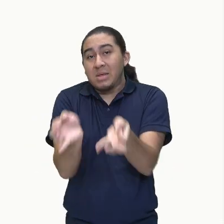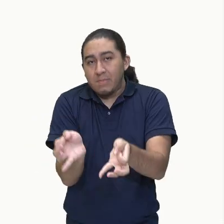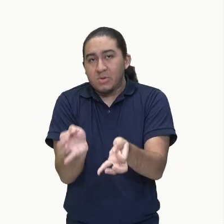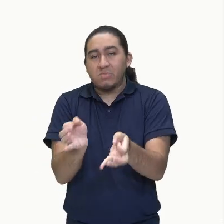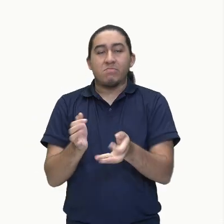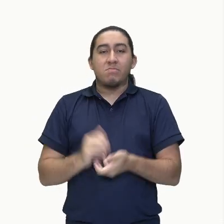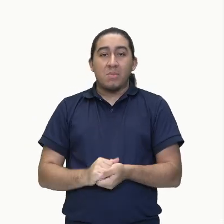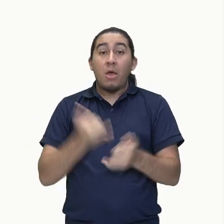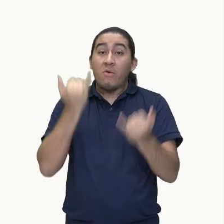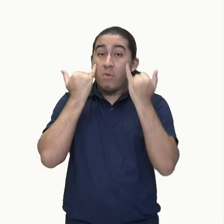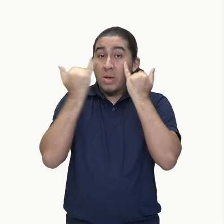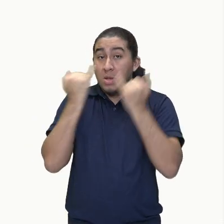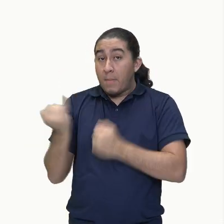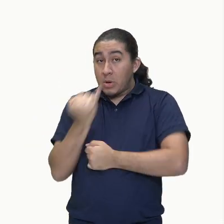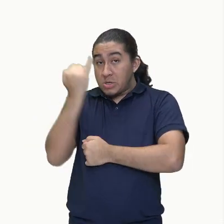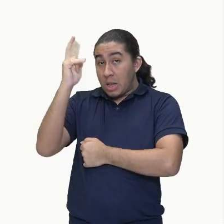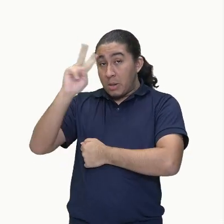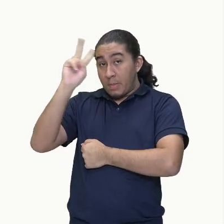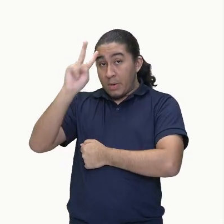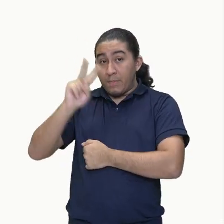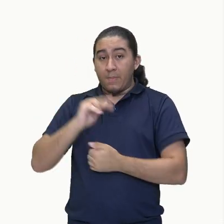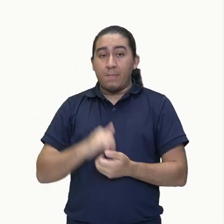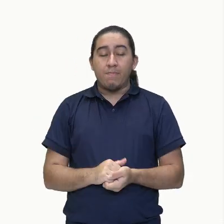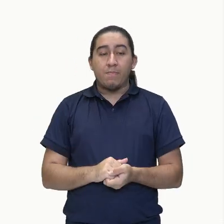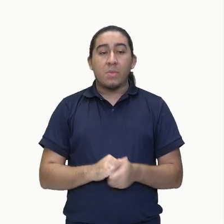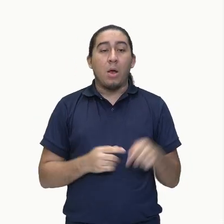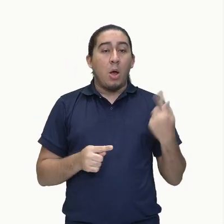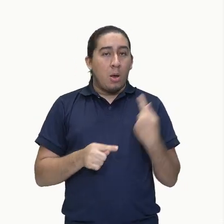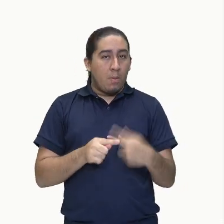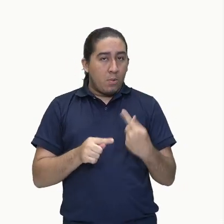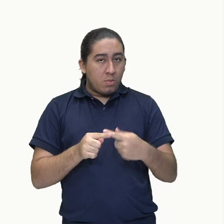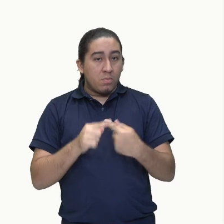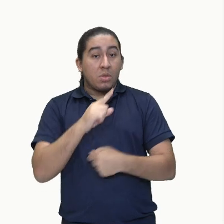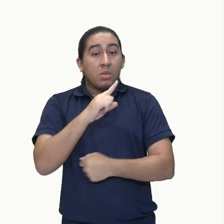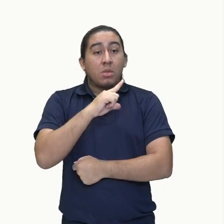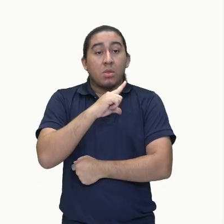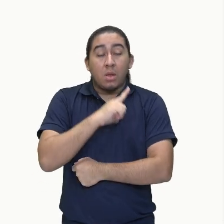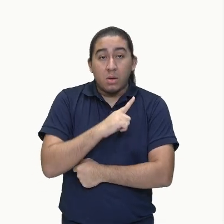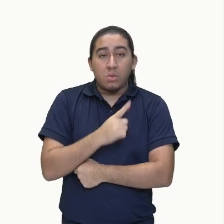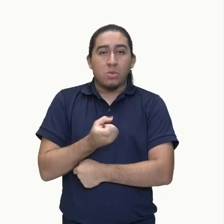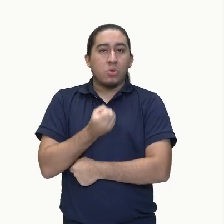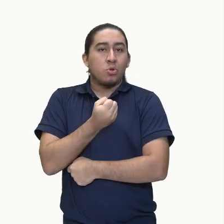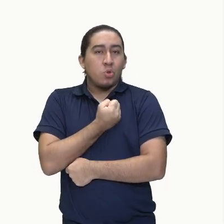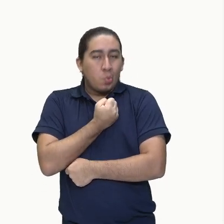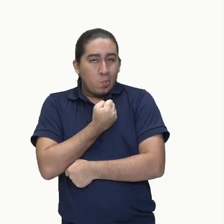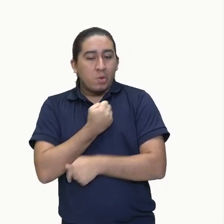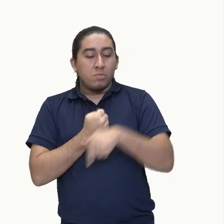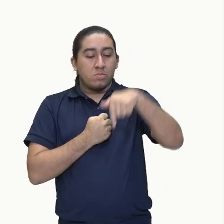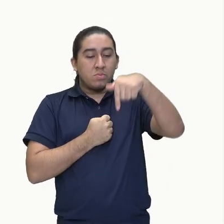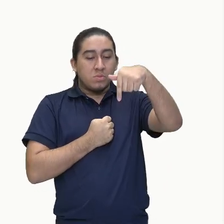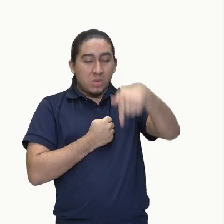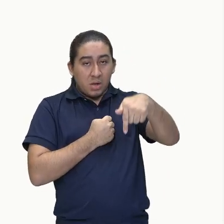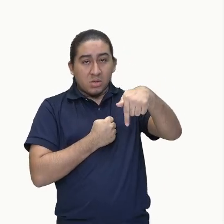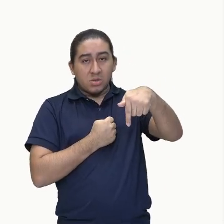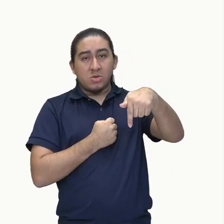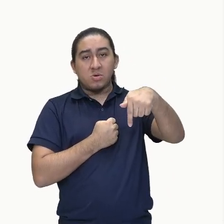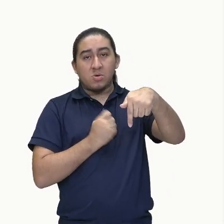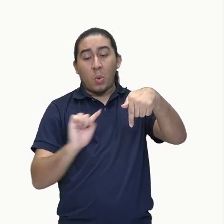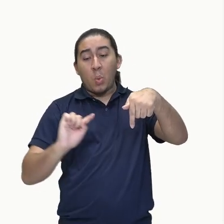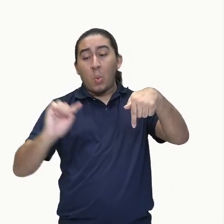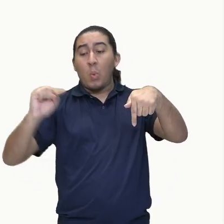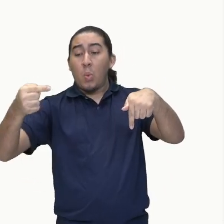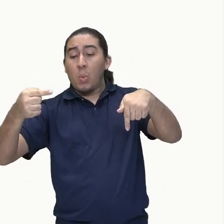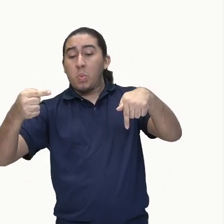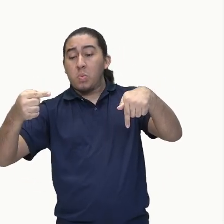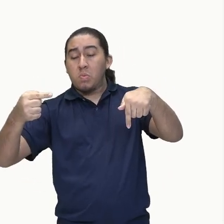é importante. Porque todo número, ele pode ser escrito elevado à primeira potência. Por exemplo,